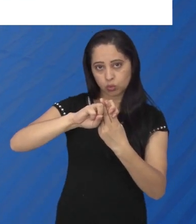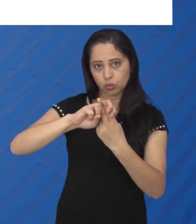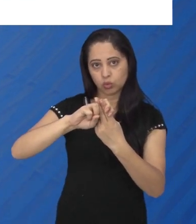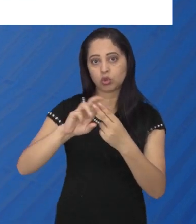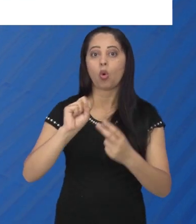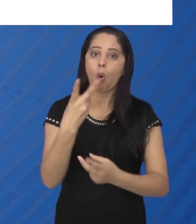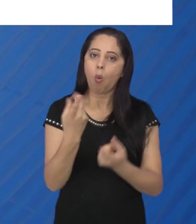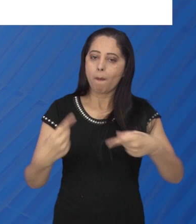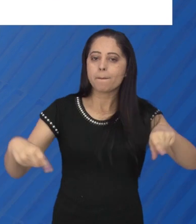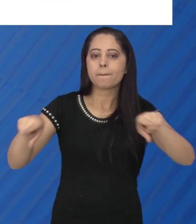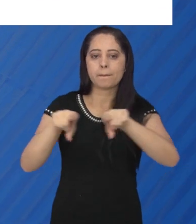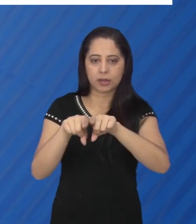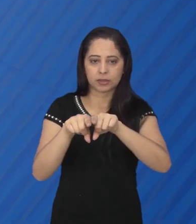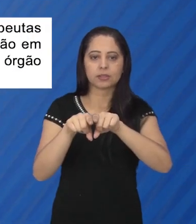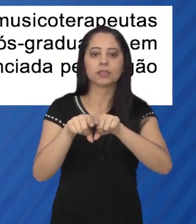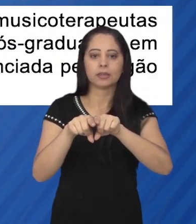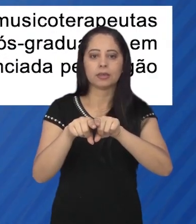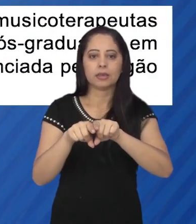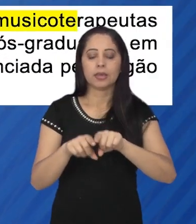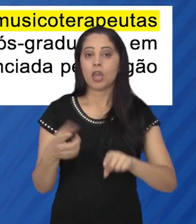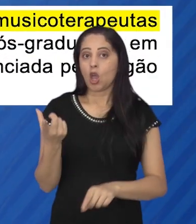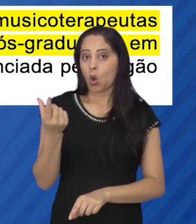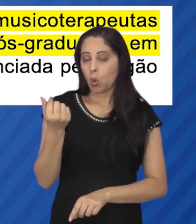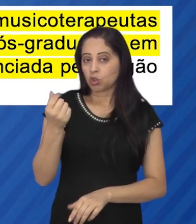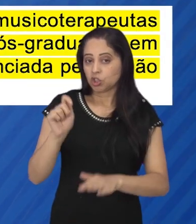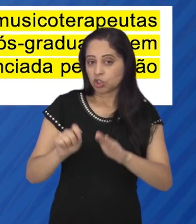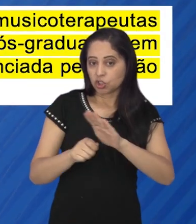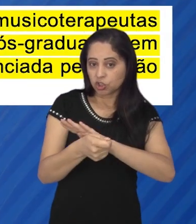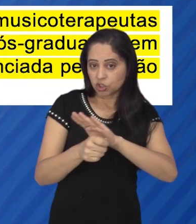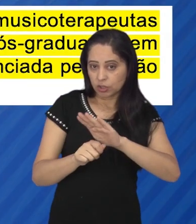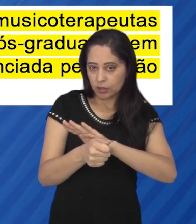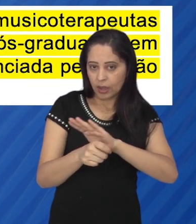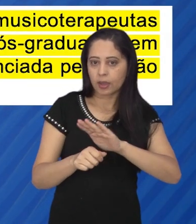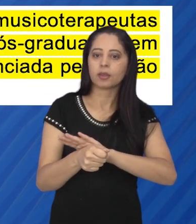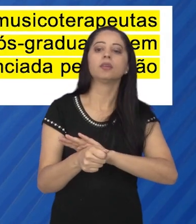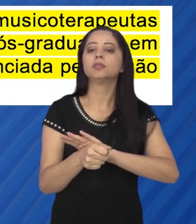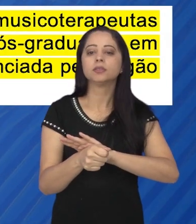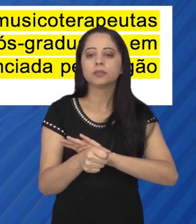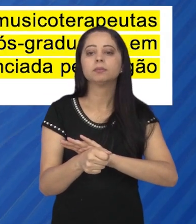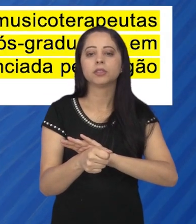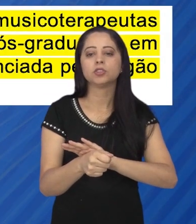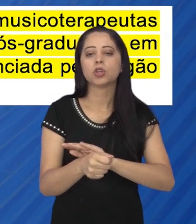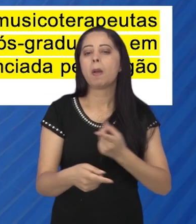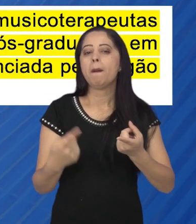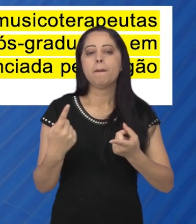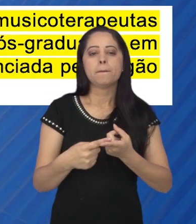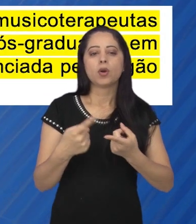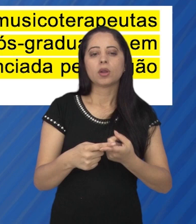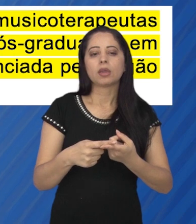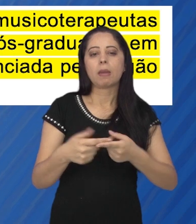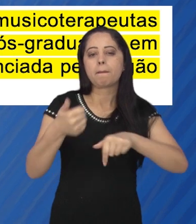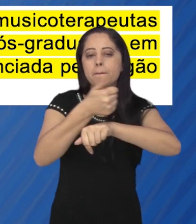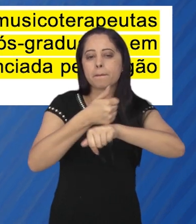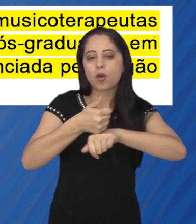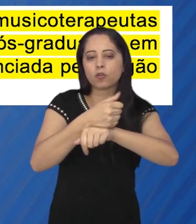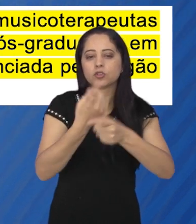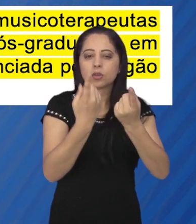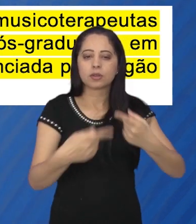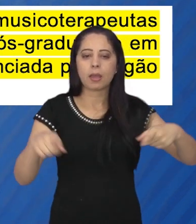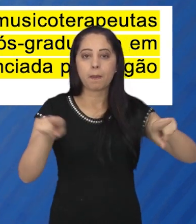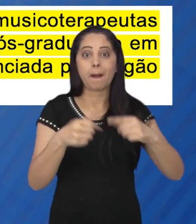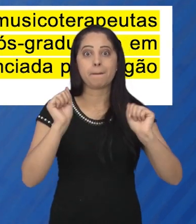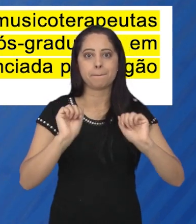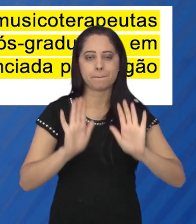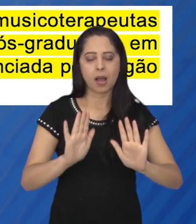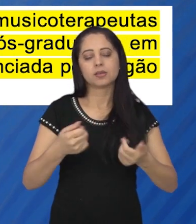que ofereçam o tratamento. E ainda, o recurso terapêutico será desempenhado exclusivamente por